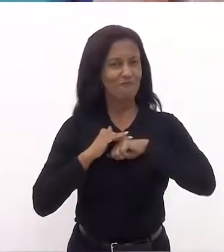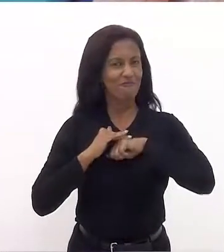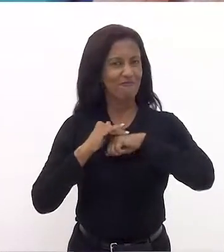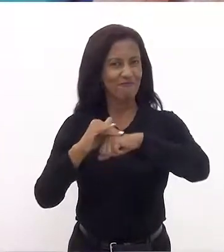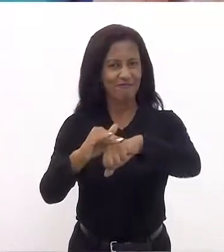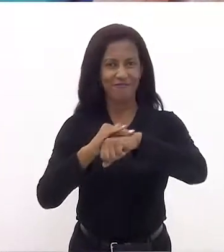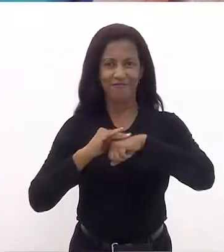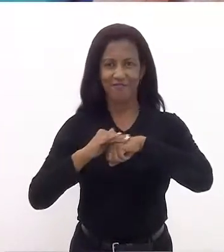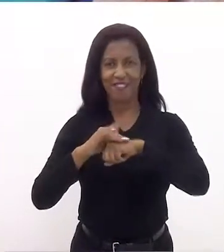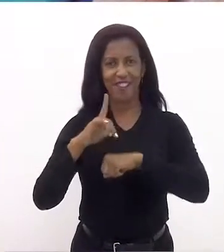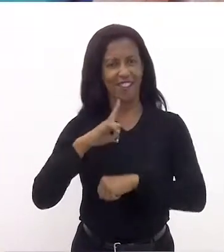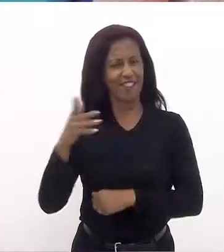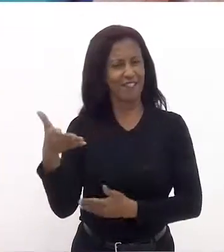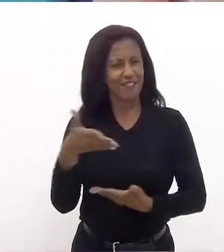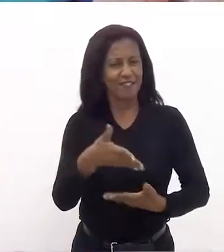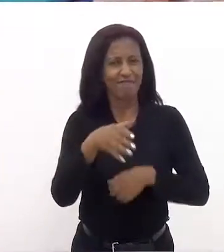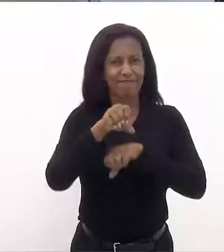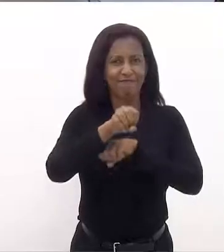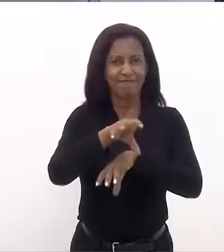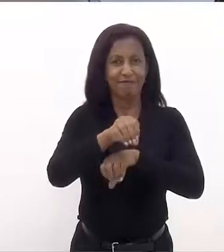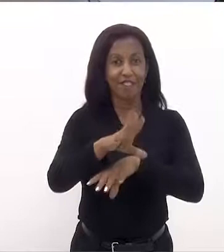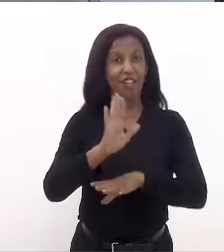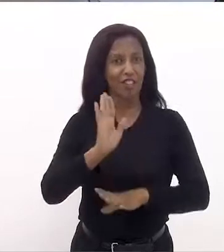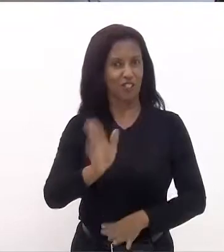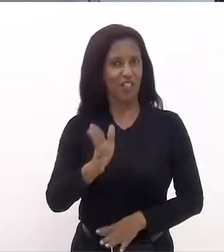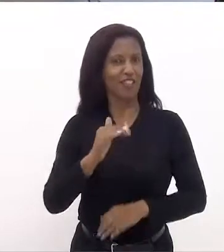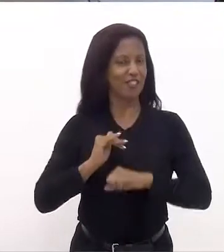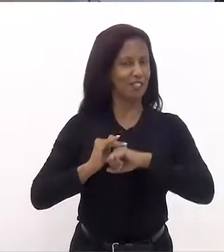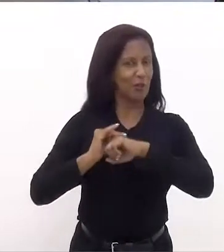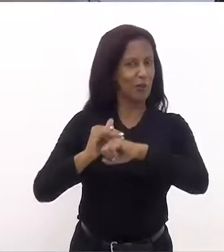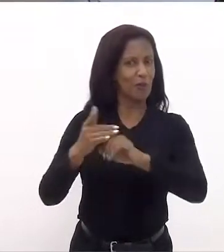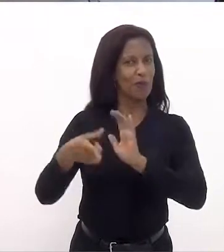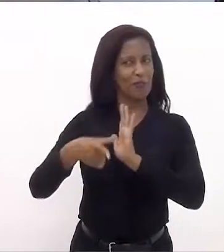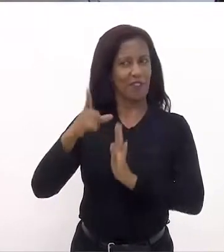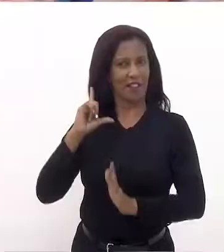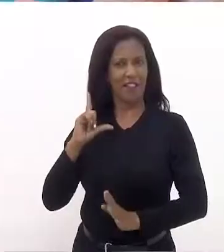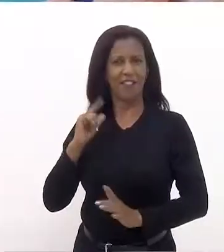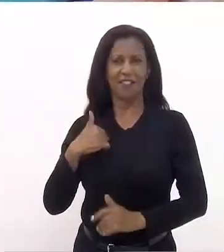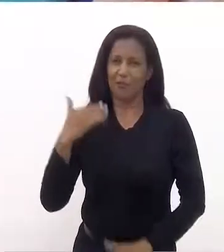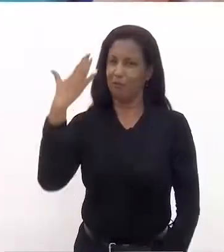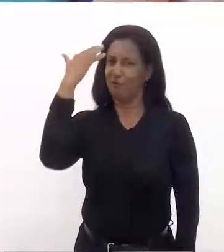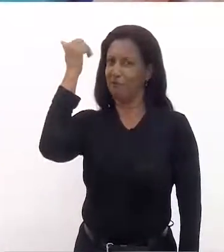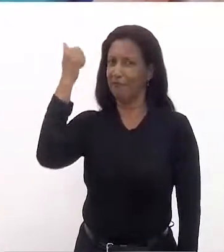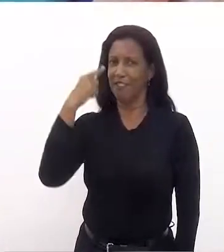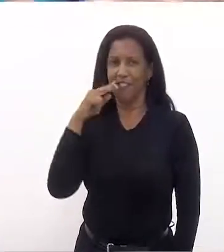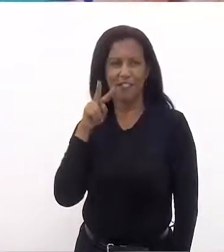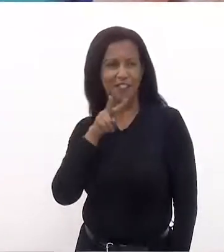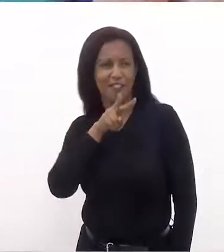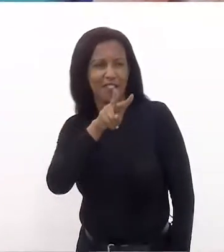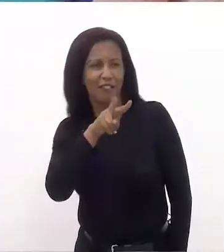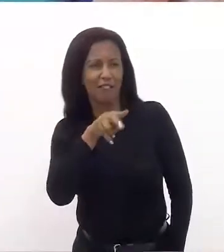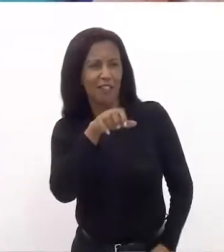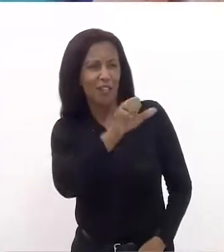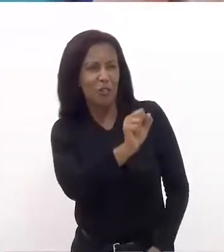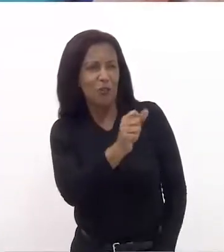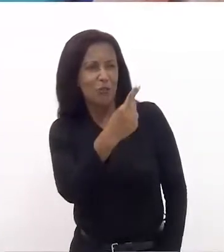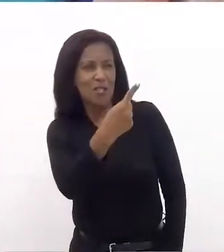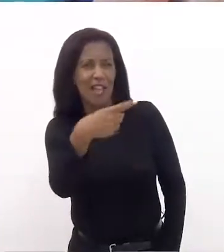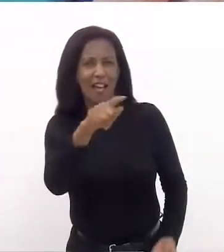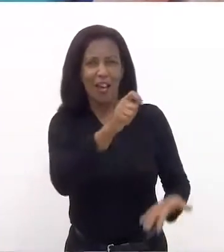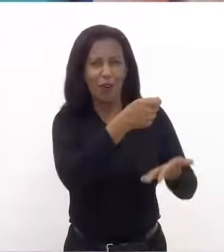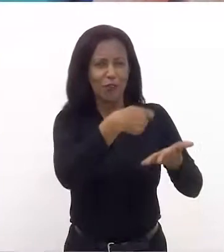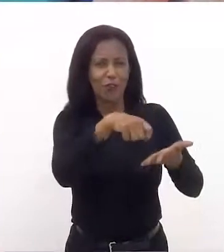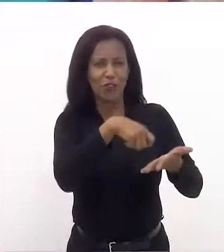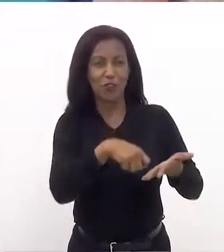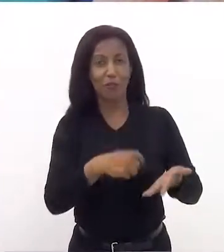conversar com você, ter você aqui no Educação. Já tinha falado com ele antes. Sou muito fã dele, vi ele uma vez no sarau, escrevi um